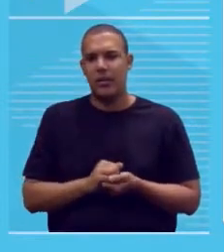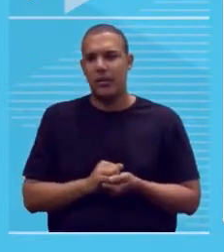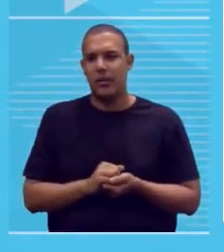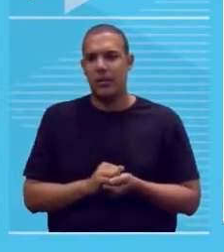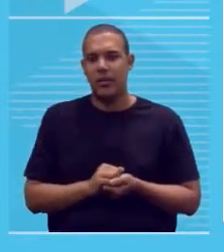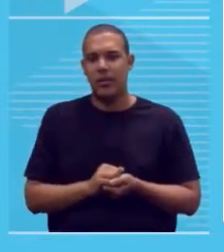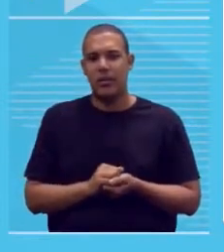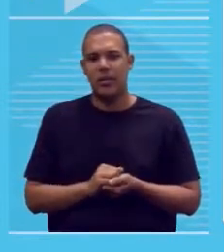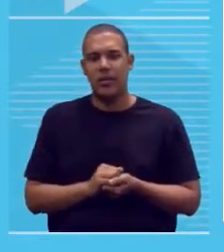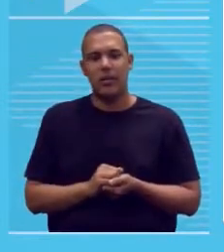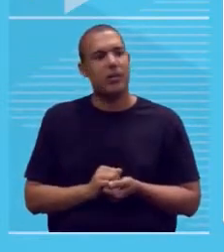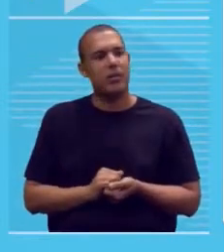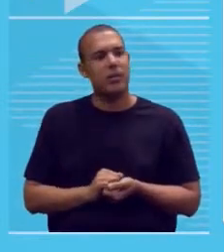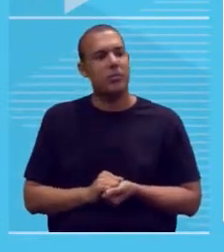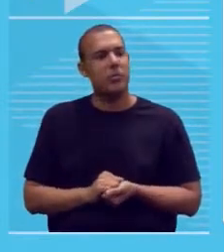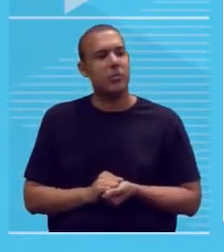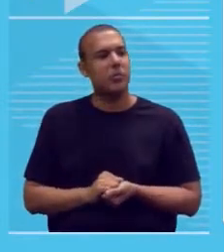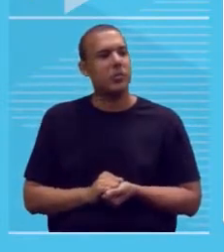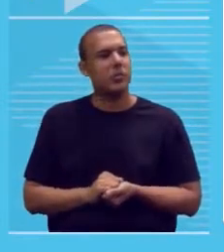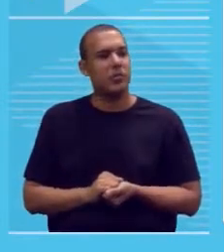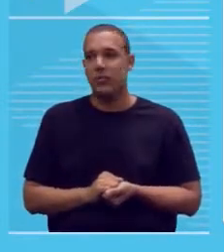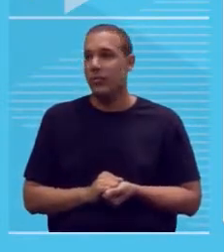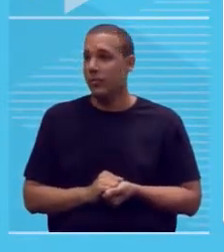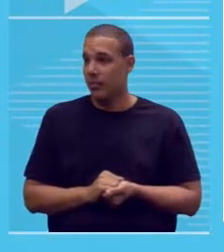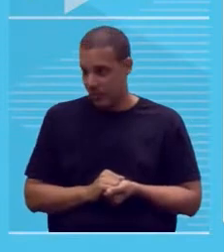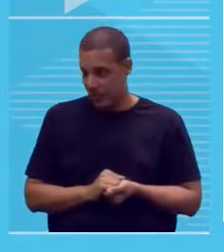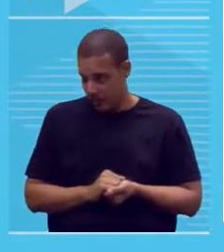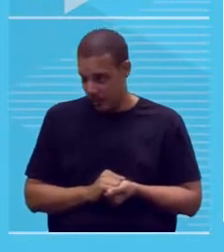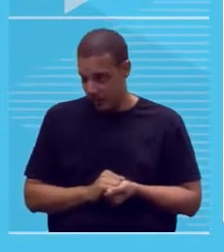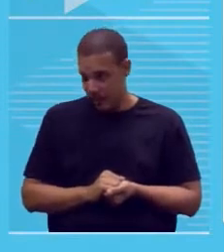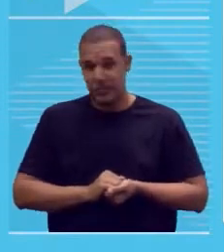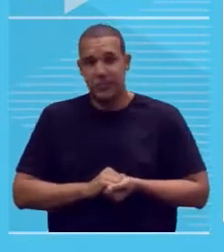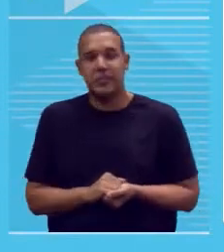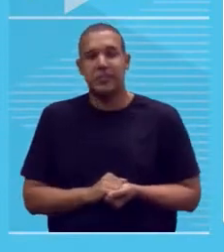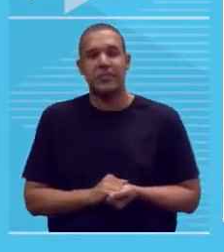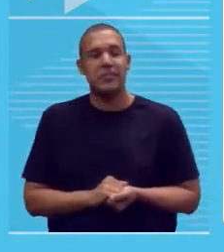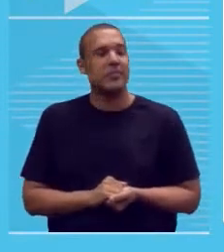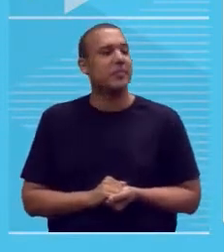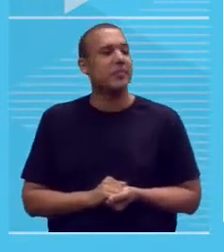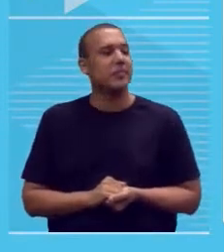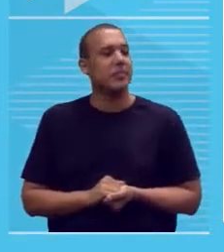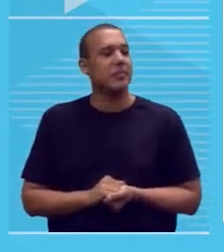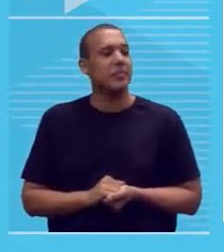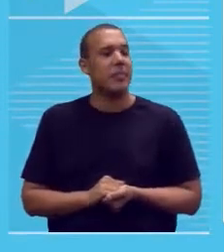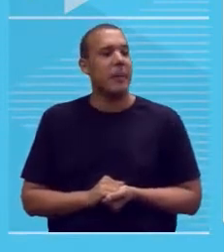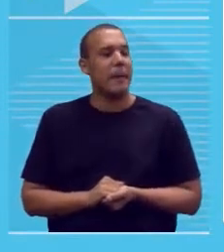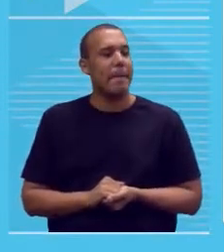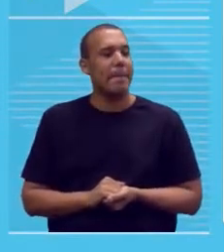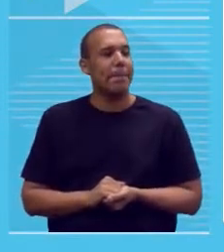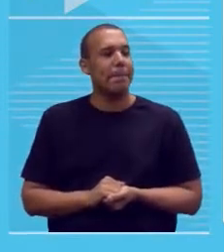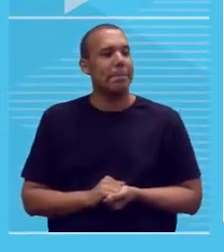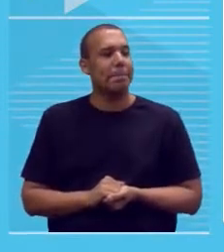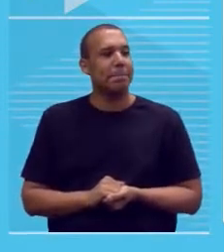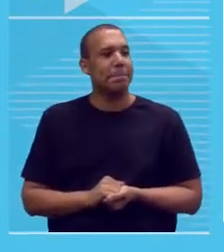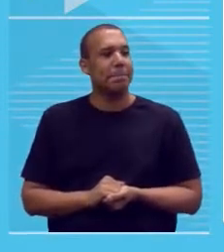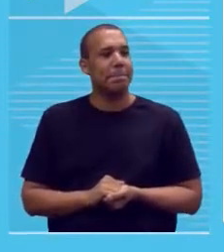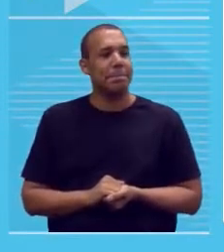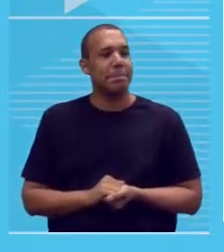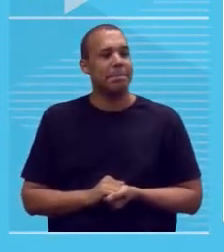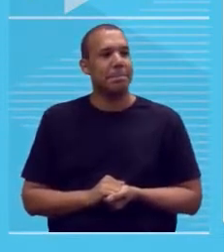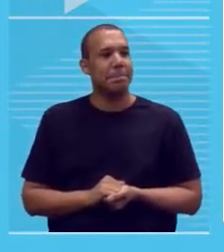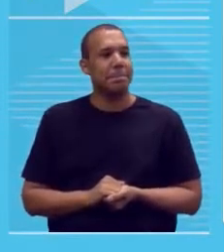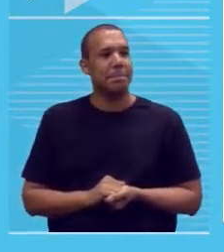oposto pelo cateto adjacente. Deixa eu explicar melhor para você. Na nossa